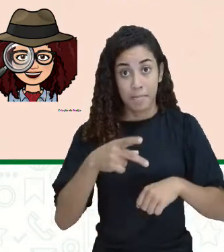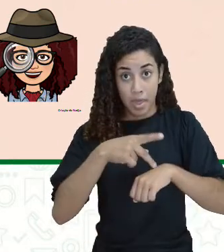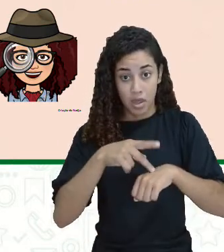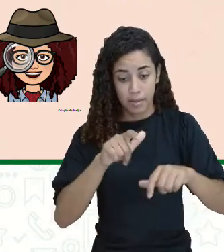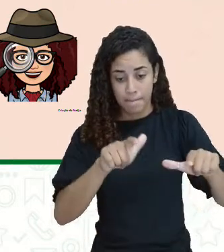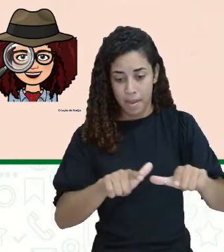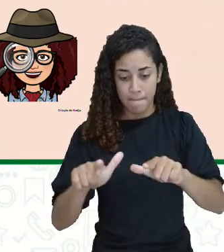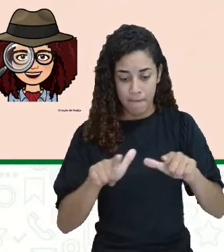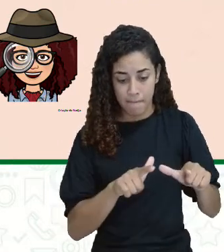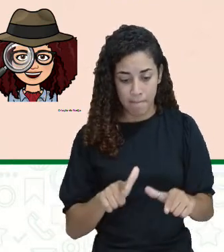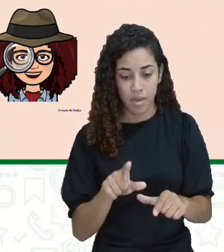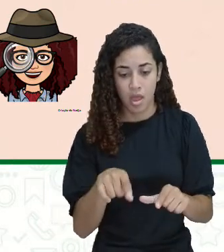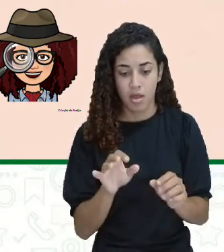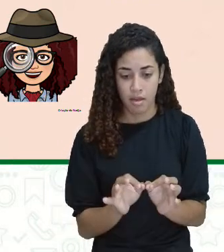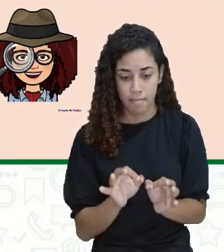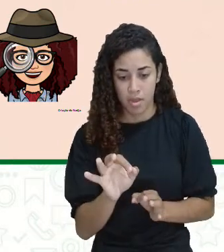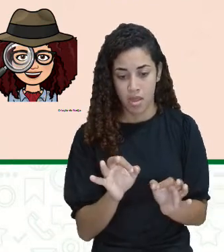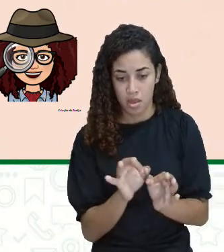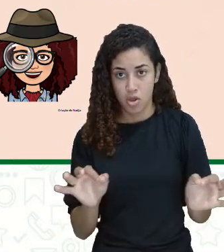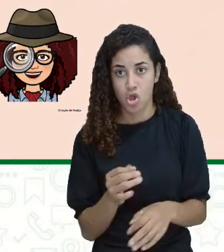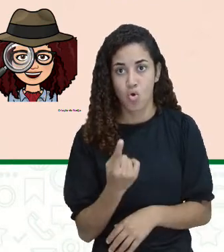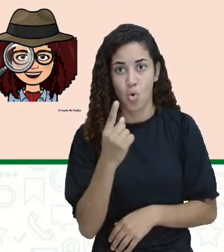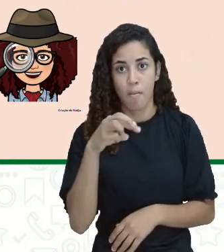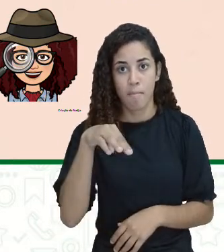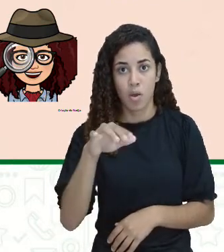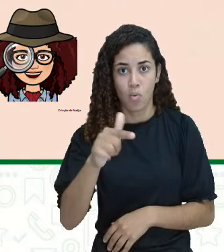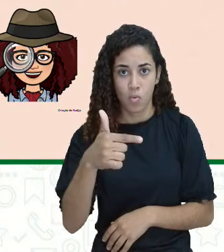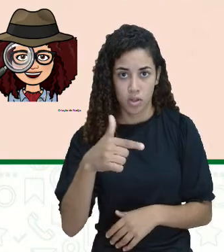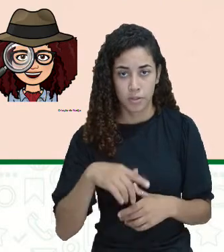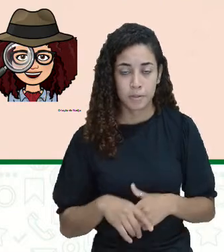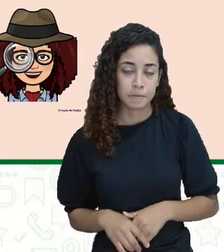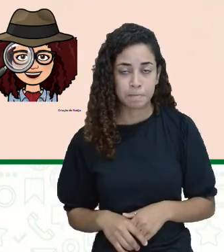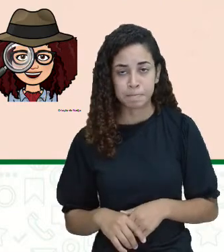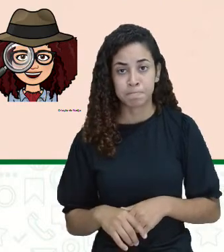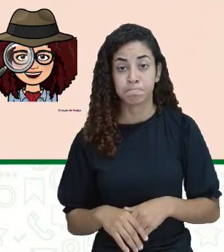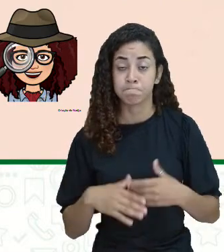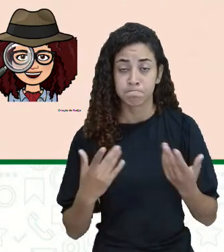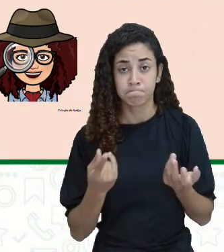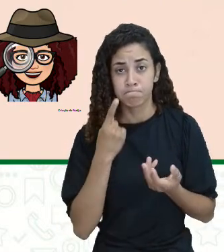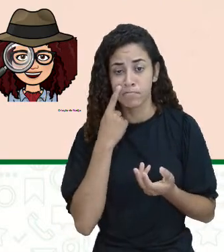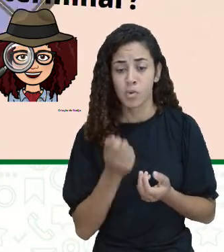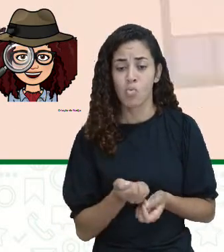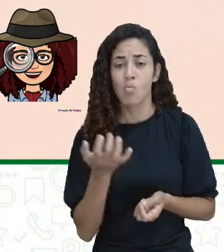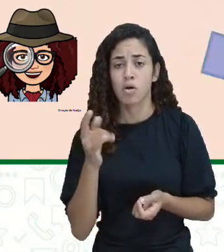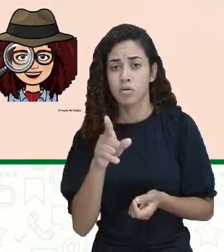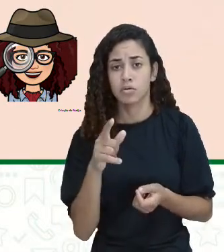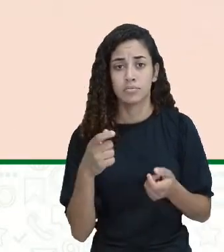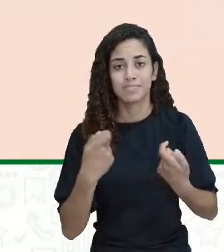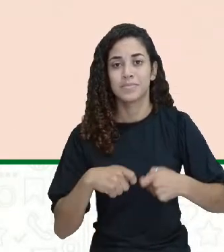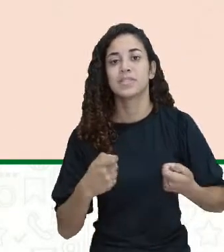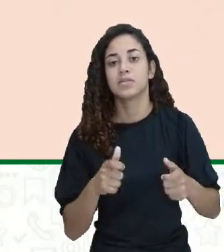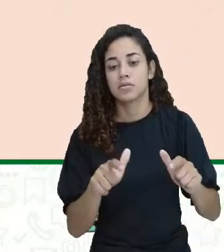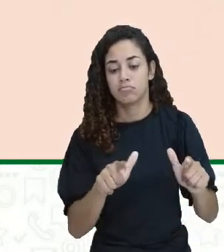mede 1 metro quadrado. Olha só. Então, quanto será que ele vai precisar?